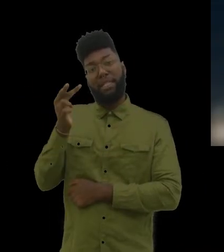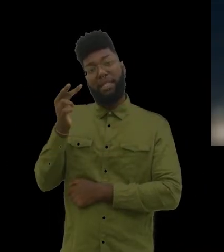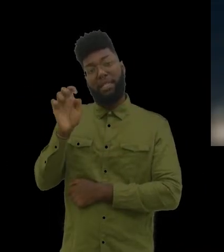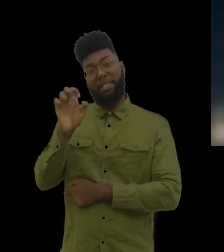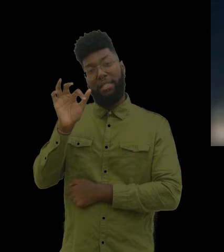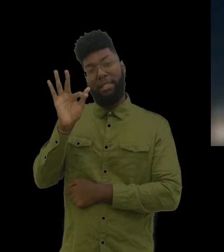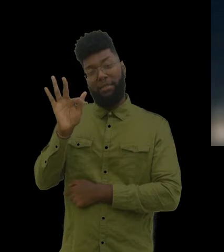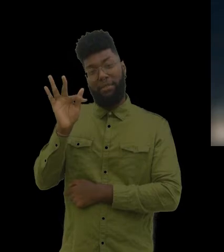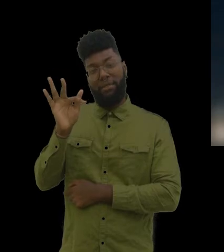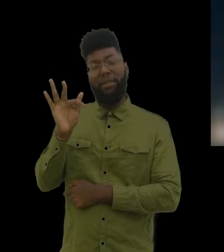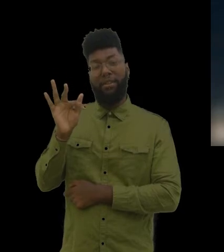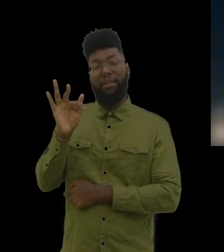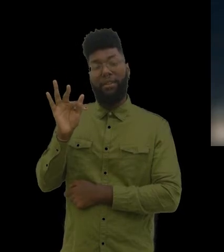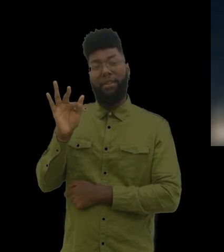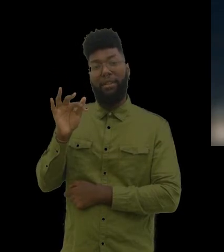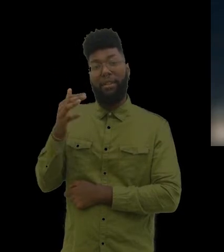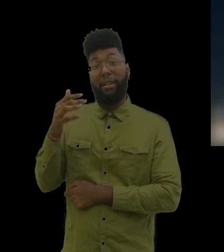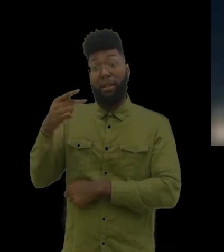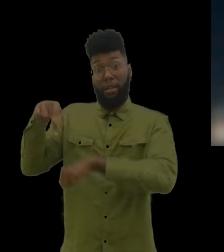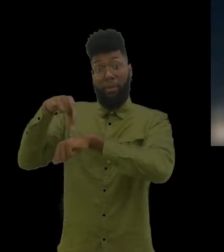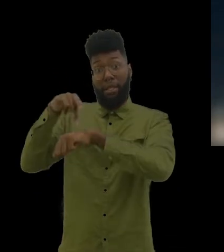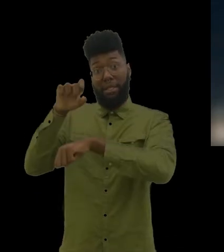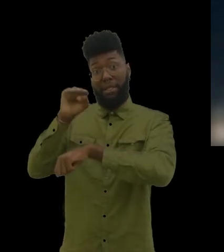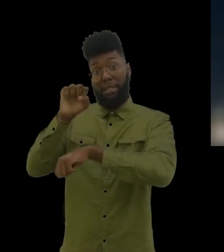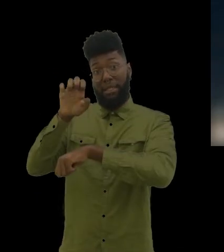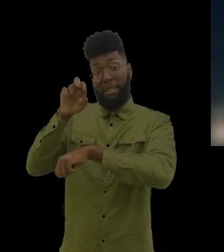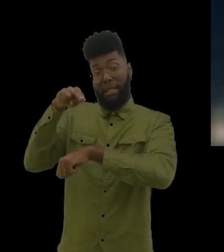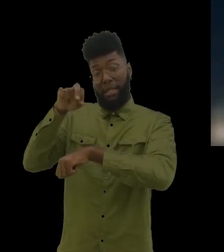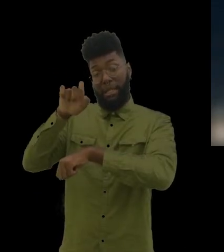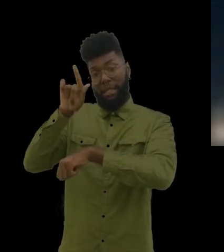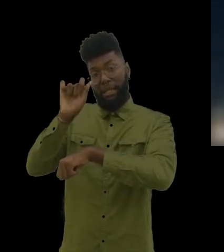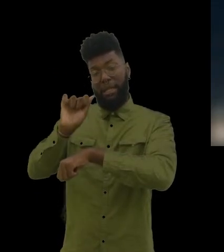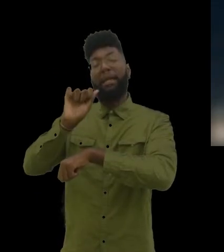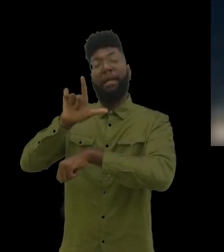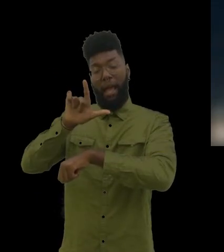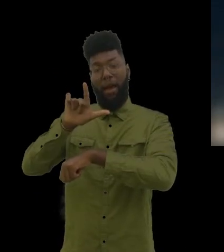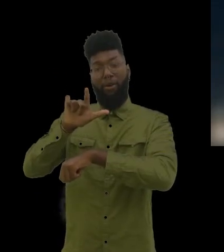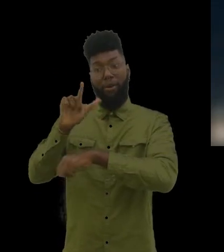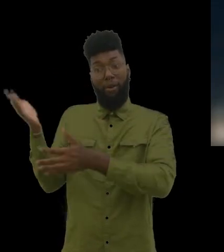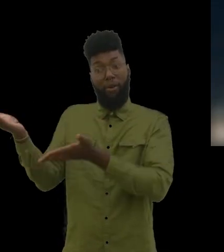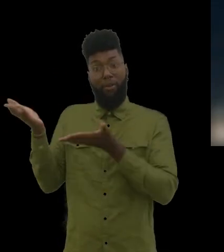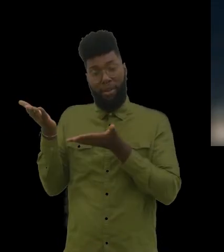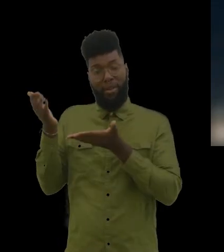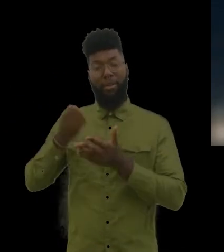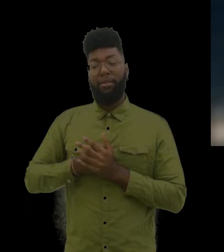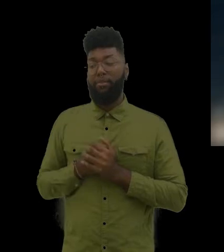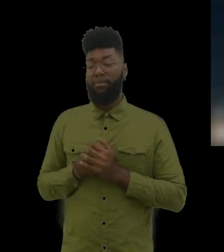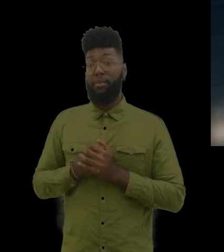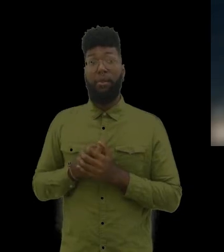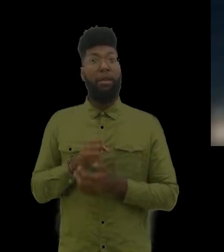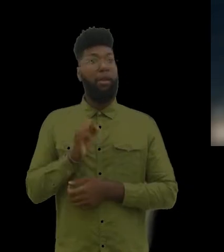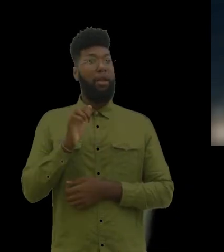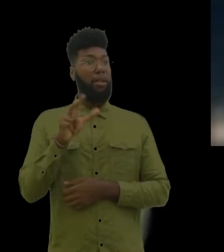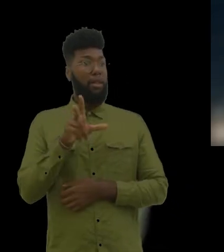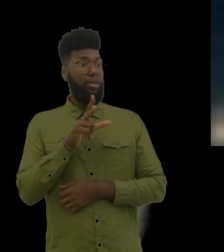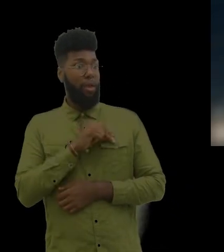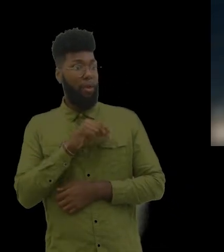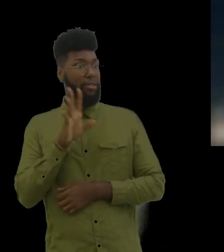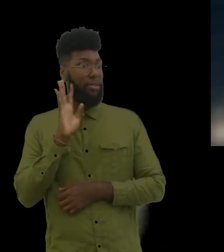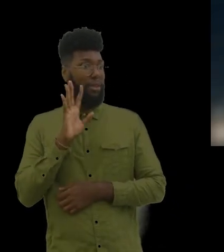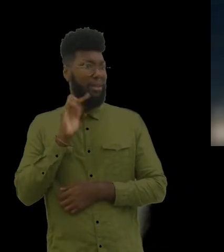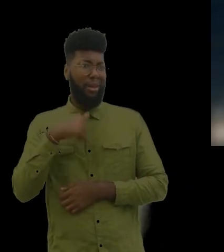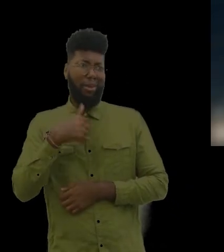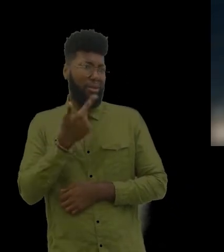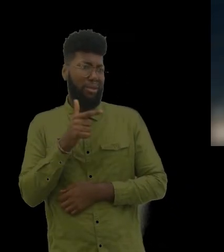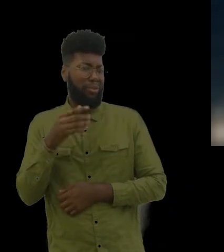Legal. Ele já esteve conosco algumas vezes, então acho que online, já teve de forma online. Isso quer dizer, a gente não teve, eu pelo menos ainda não tive a oportunidade de conhecer ele. Vai conhecer,